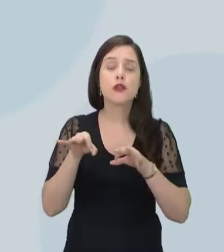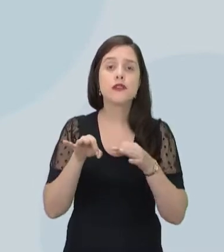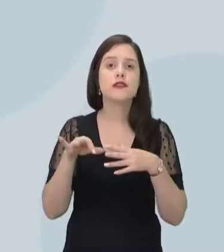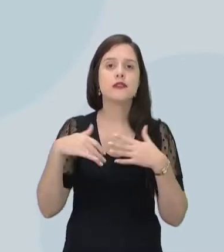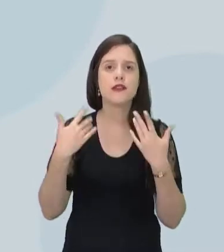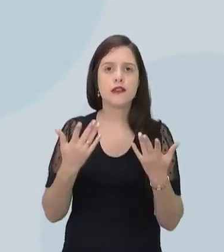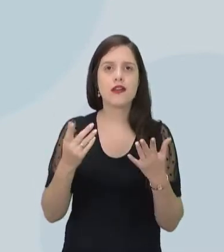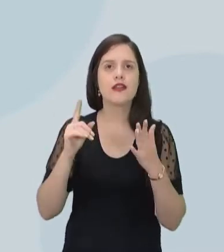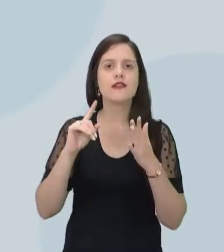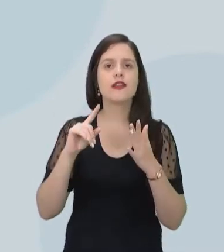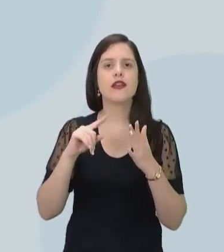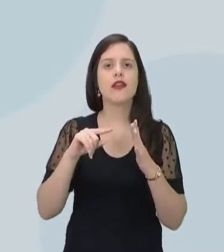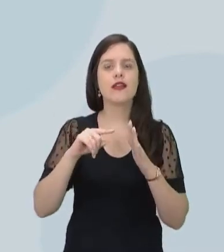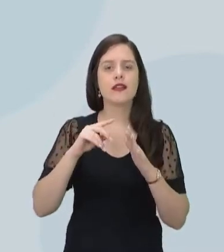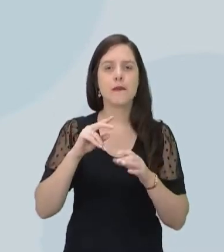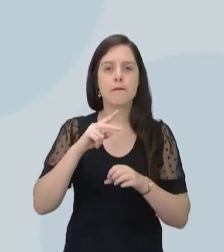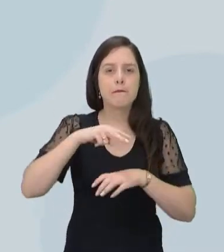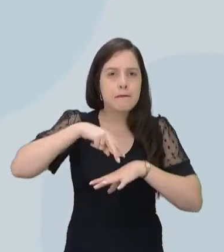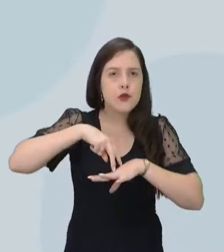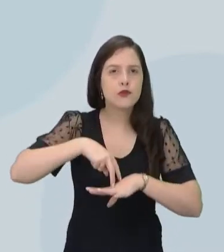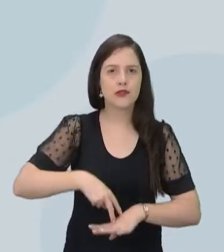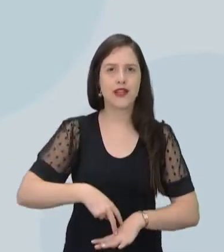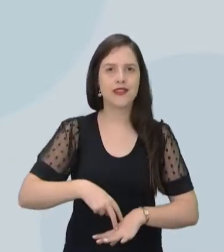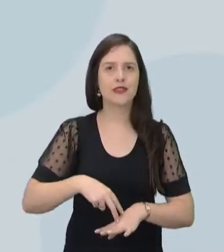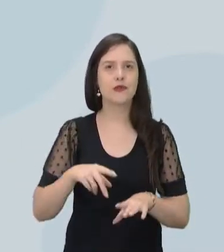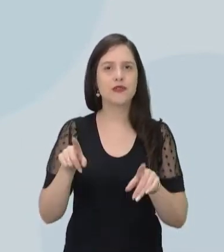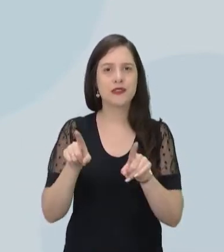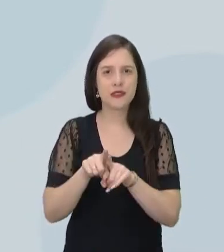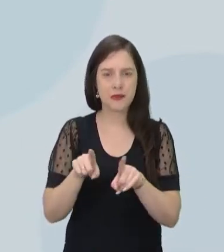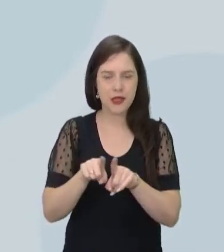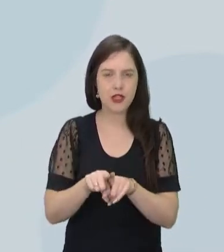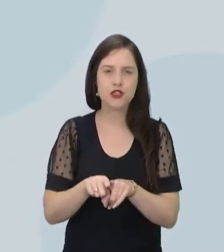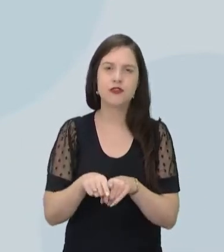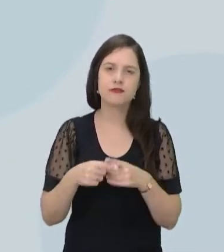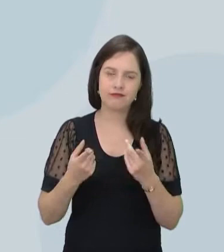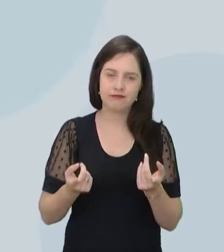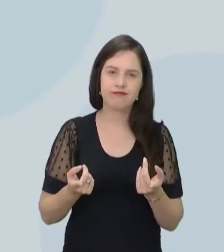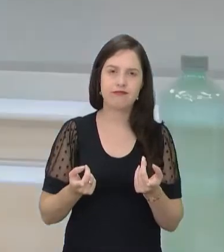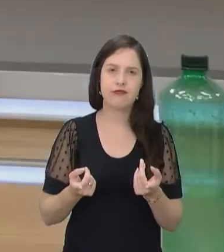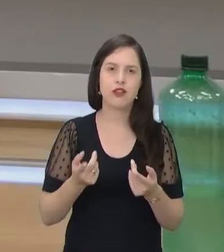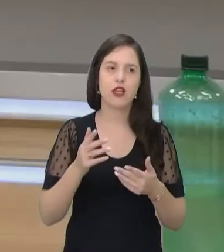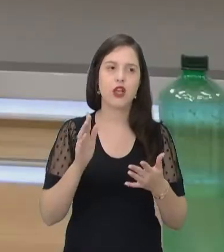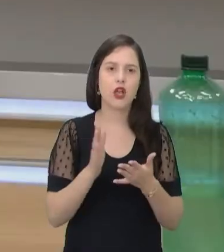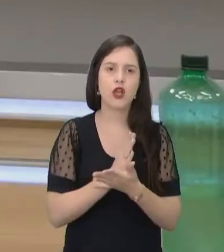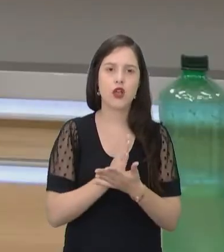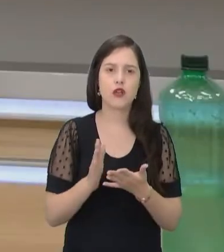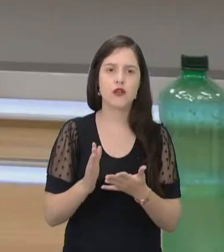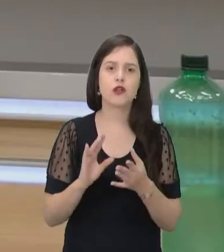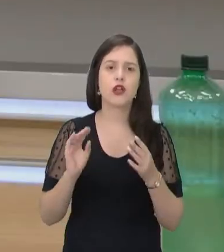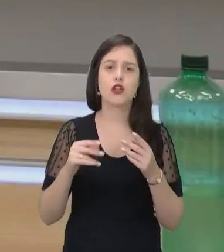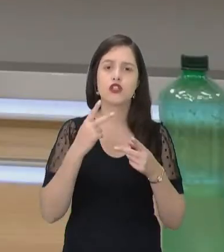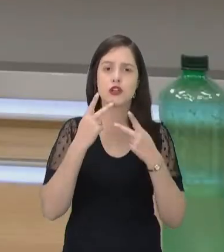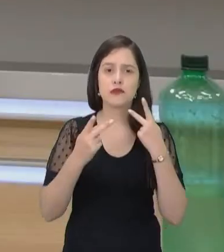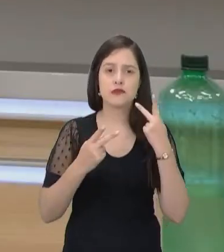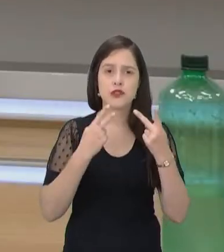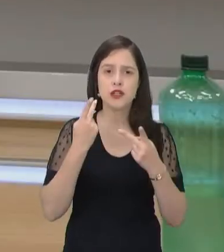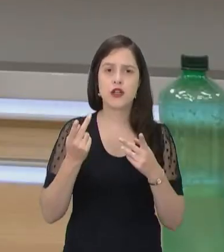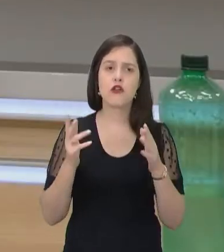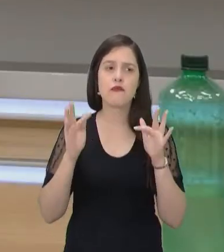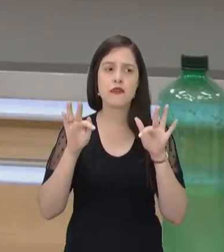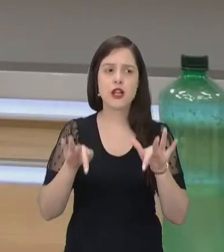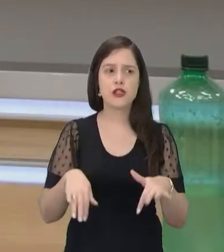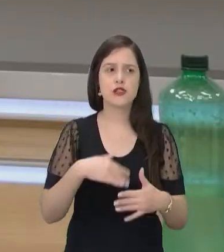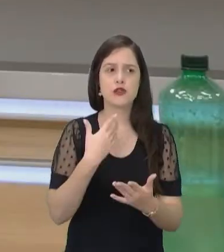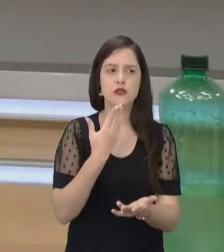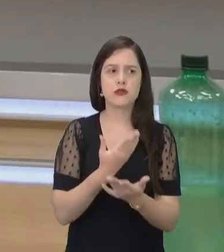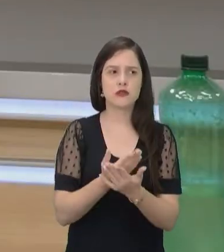pensar no protagonismo ali, e a mediação e intervenção, obviamente sociocultural, que foi inclusive algo que a gente falou no finalzinho da aula. Porque